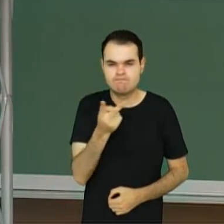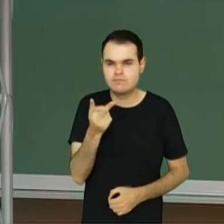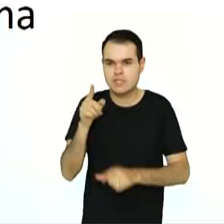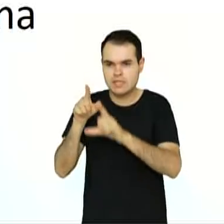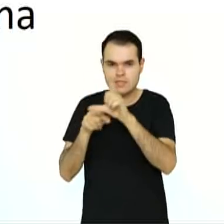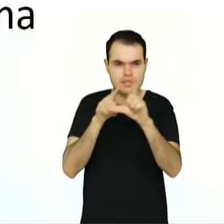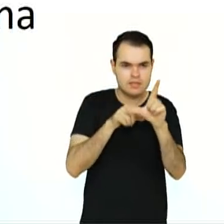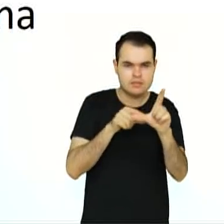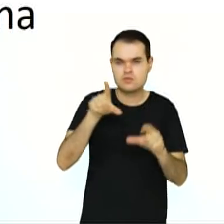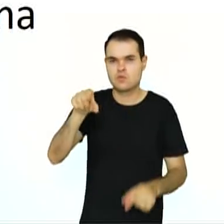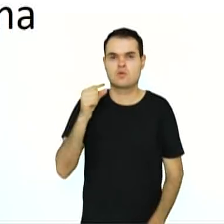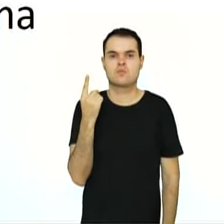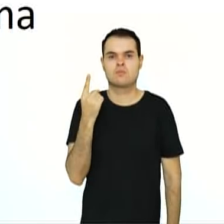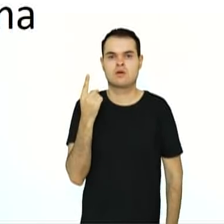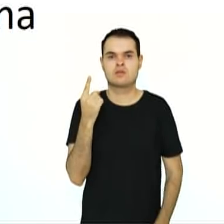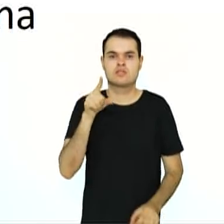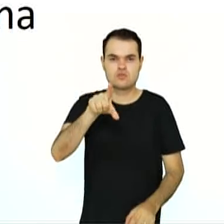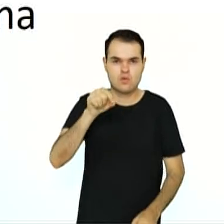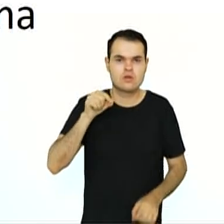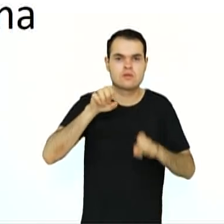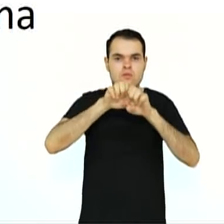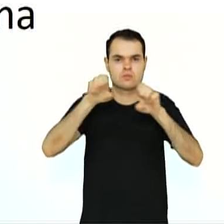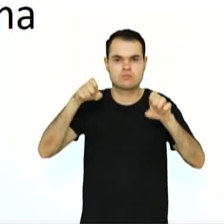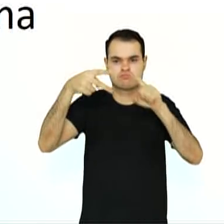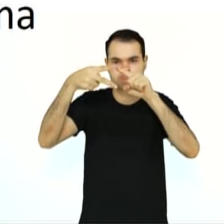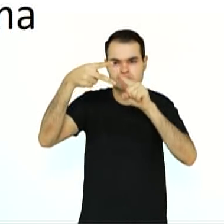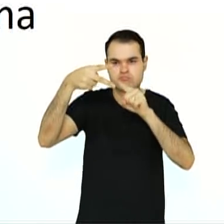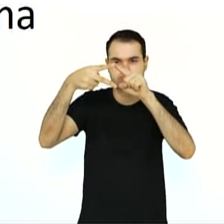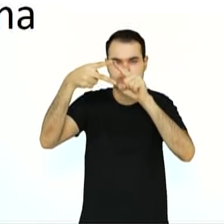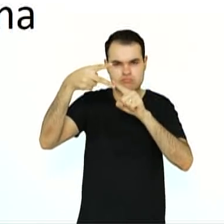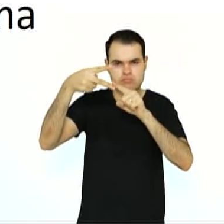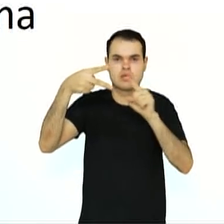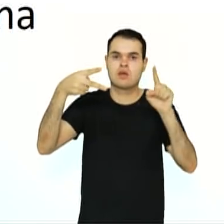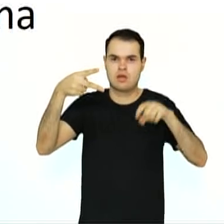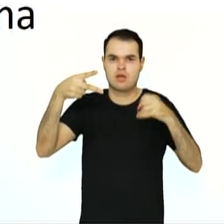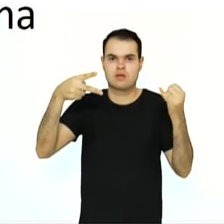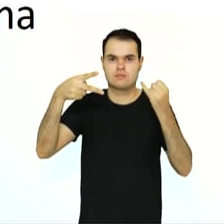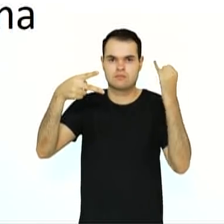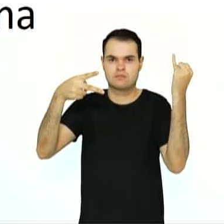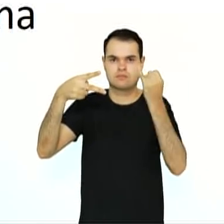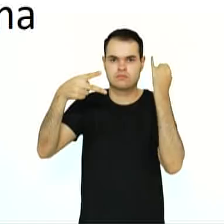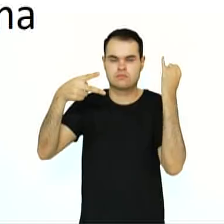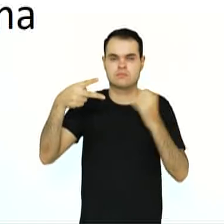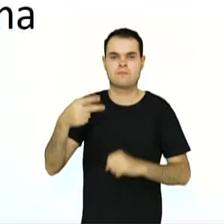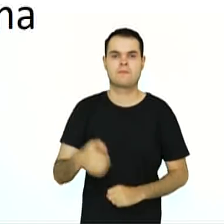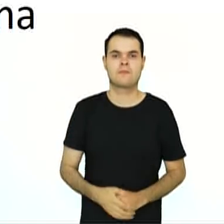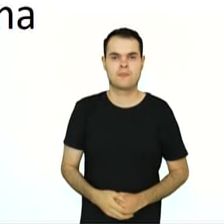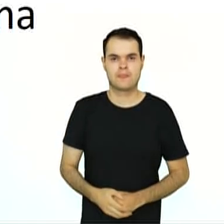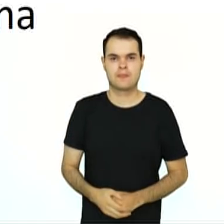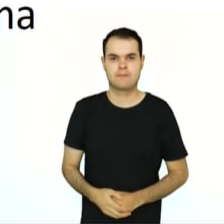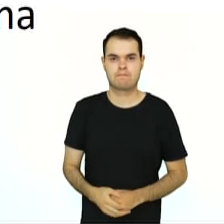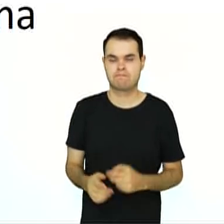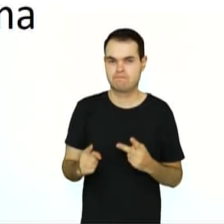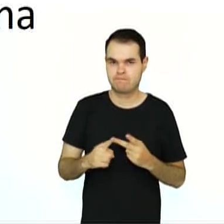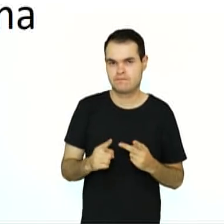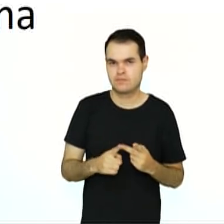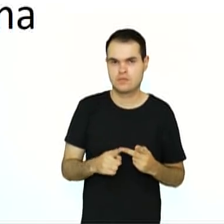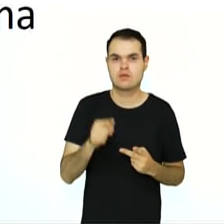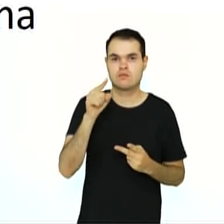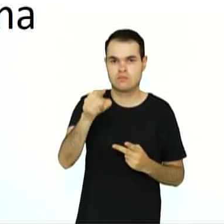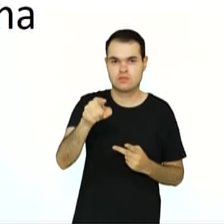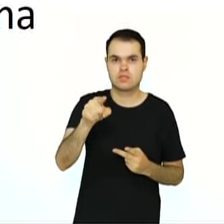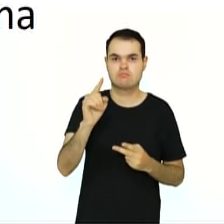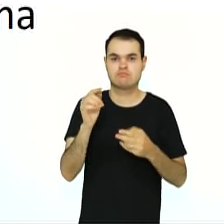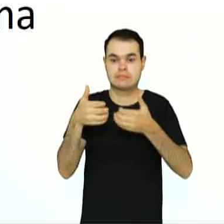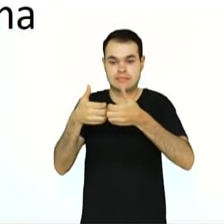equação. Você vai escolher uma das duas incógnitas e vai escolher uma das duas equações. Isso é muito importante. 2. Isolar a incógnita escolhida